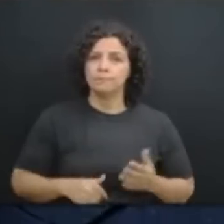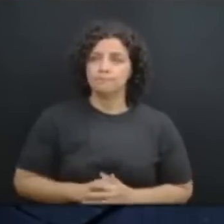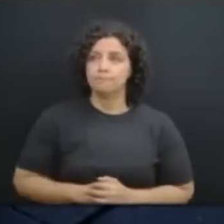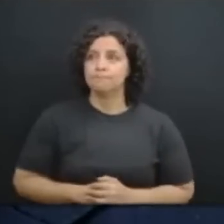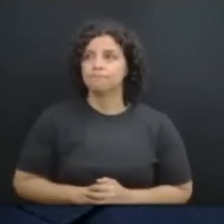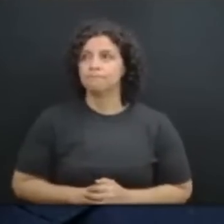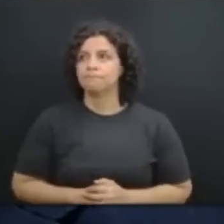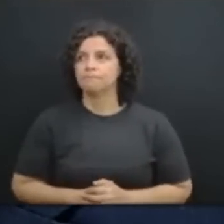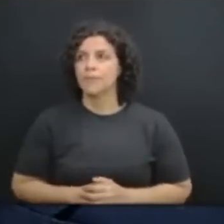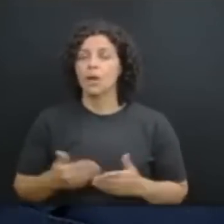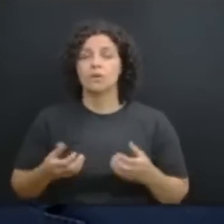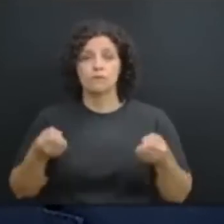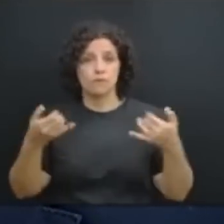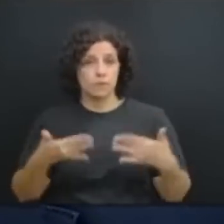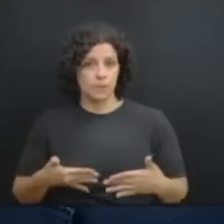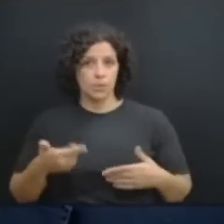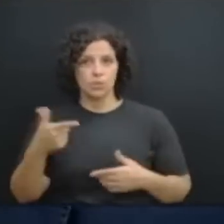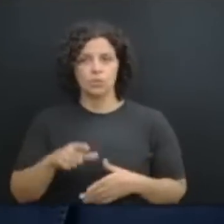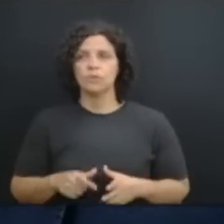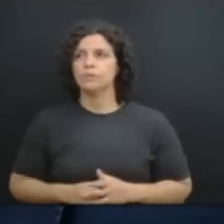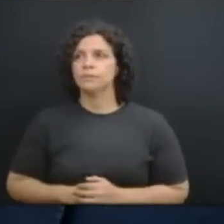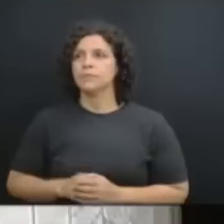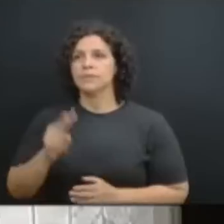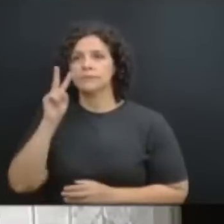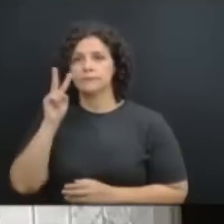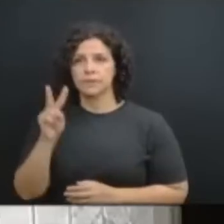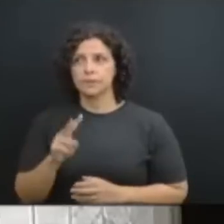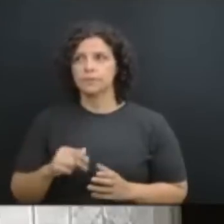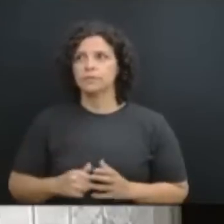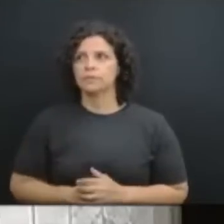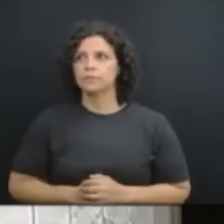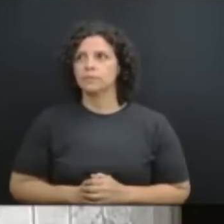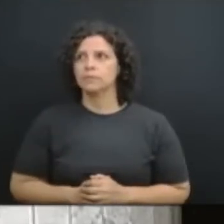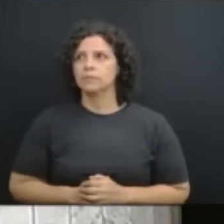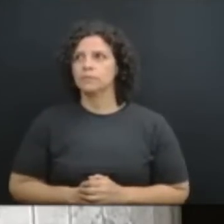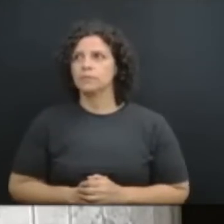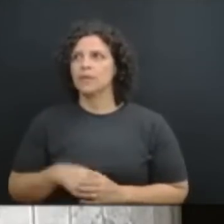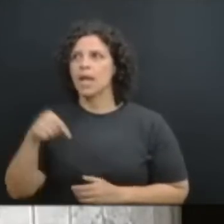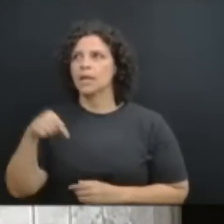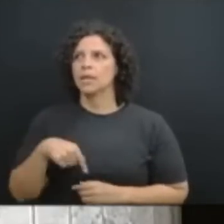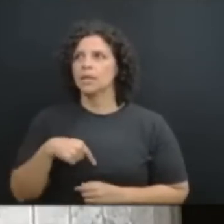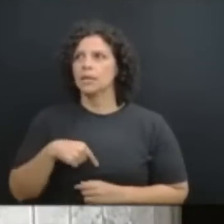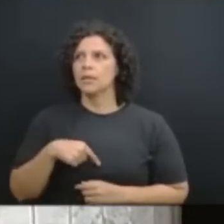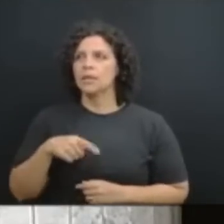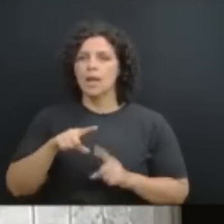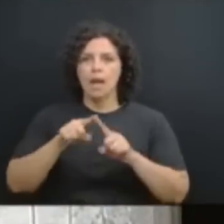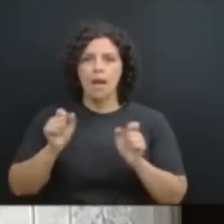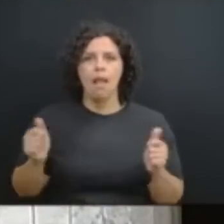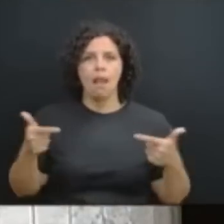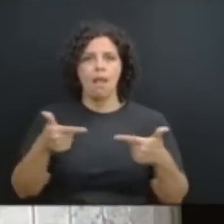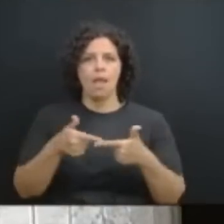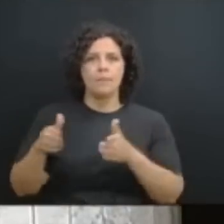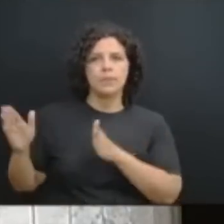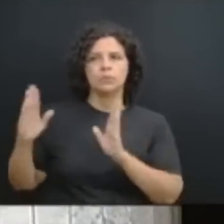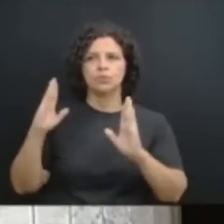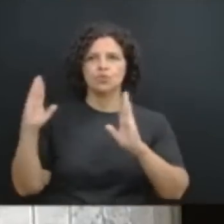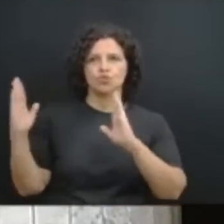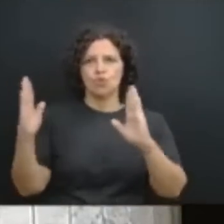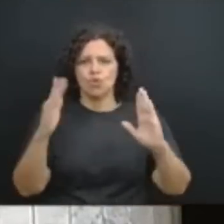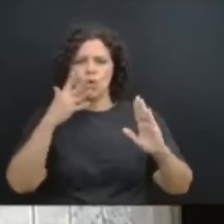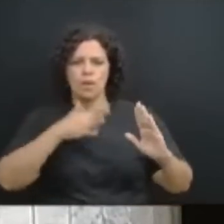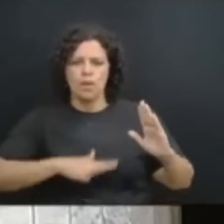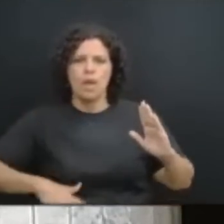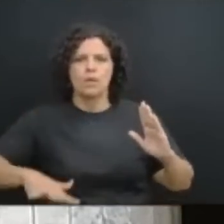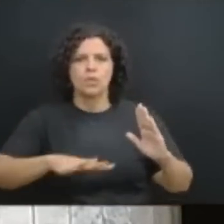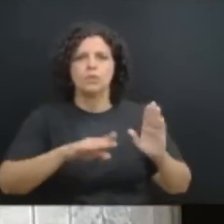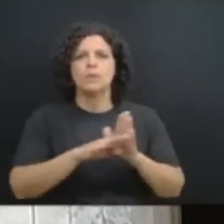E digo mais, vejo nos corredores e no chão dessa Assembleia Legislativa do Paraná